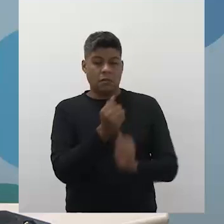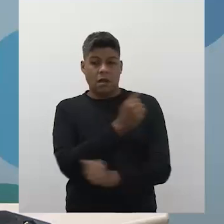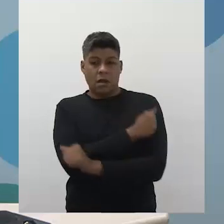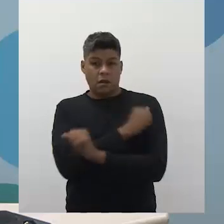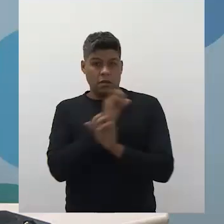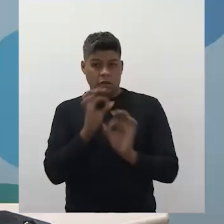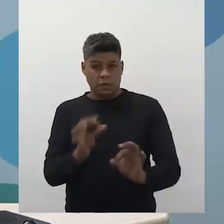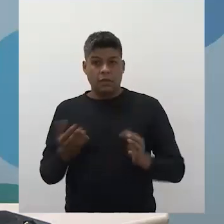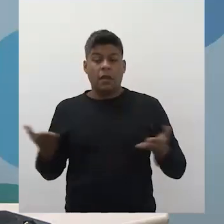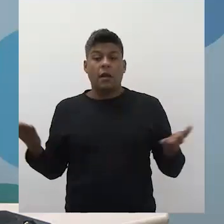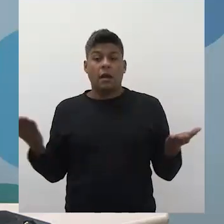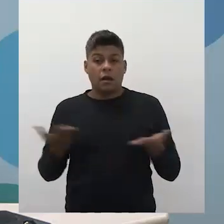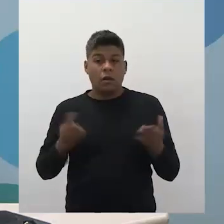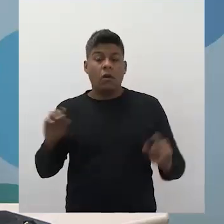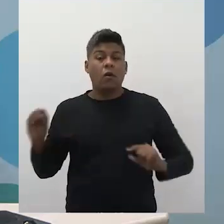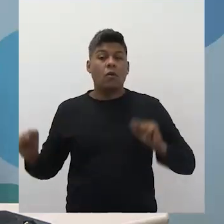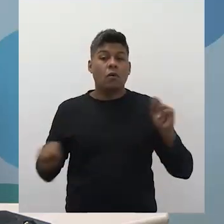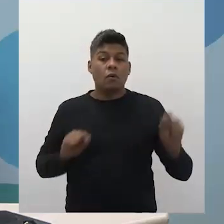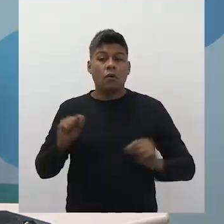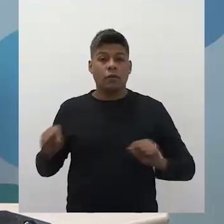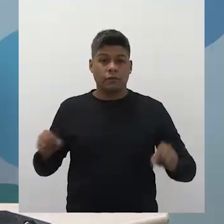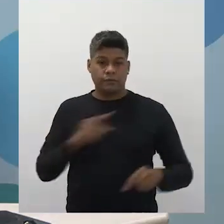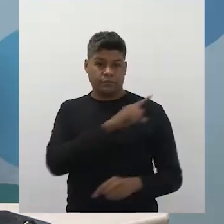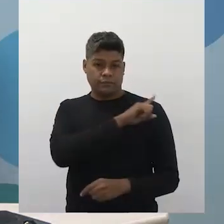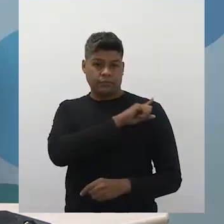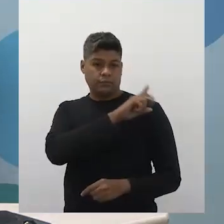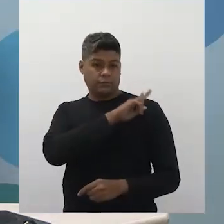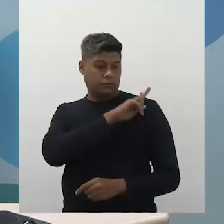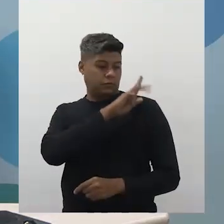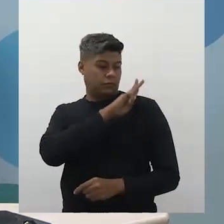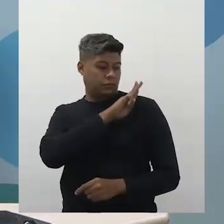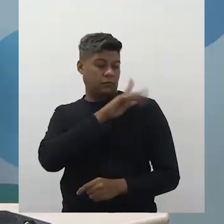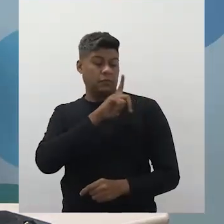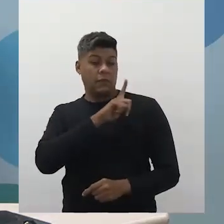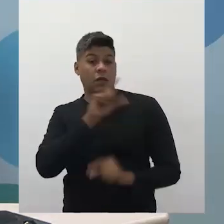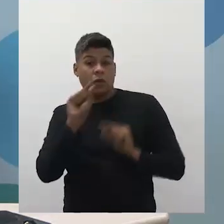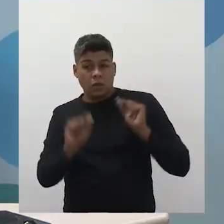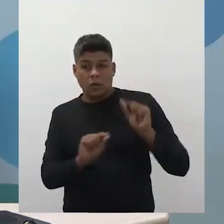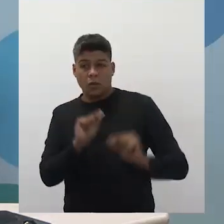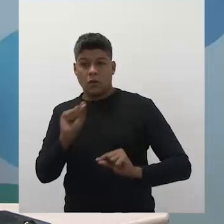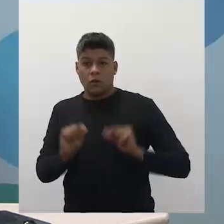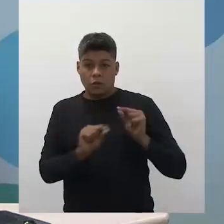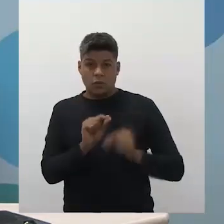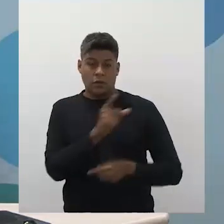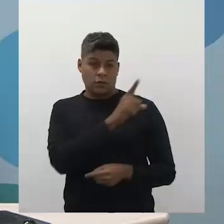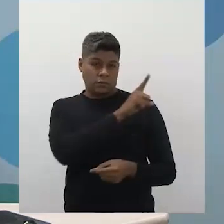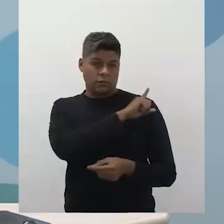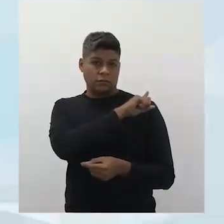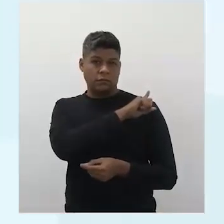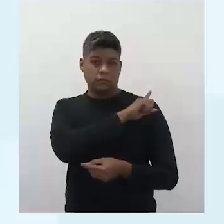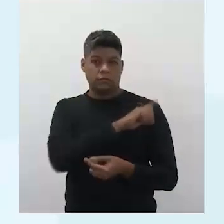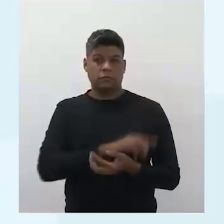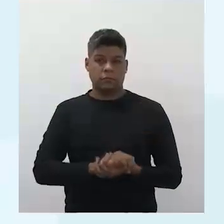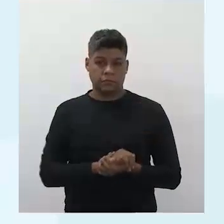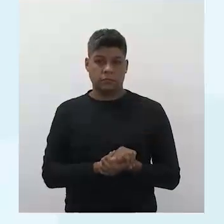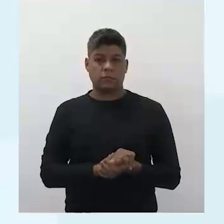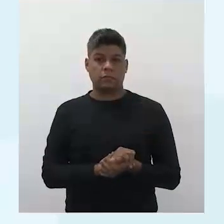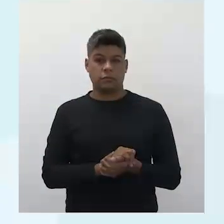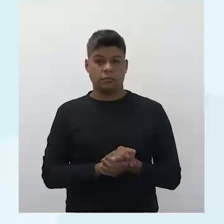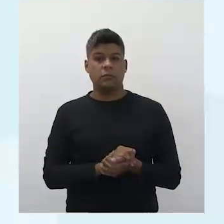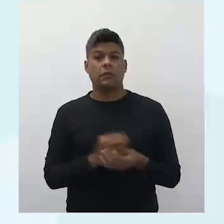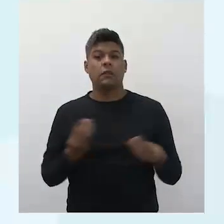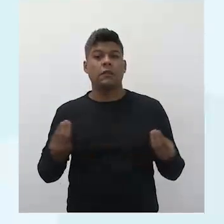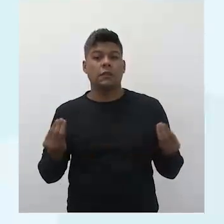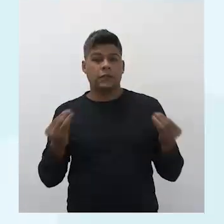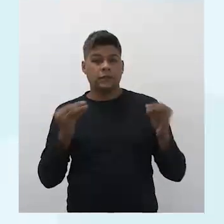Tá? Agora, para o ensino médio, nós temos a seguinte atividade para a primeira série. A produção vai colocar para